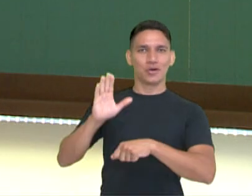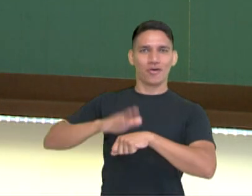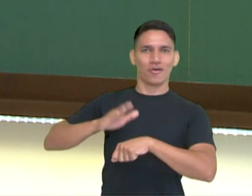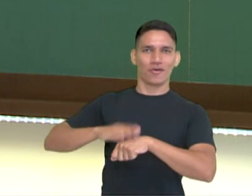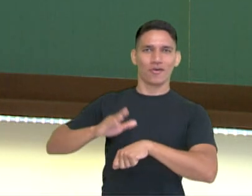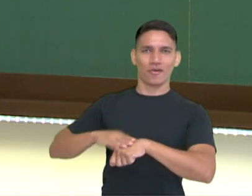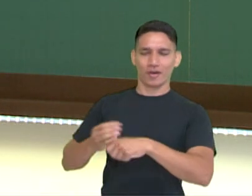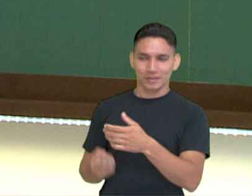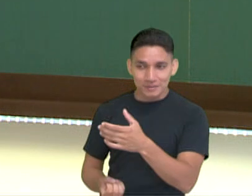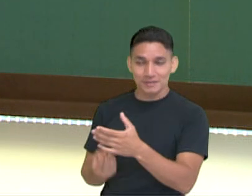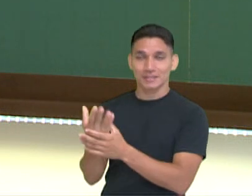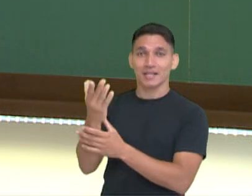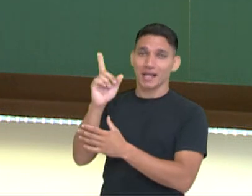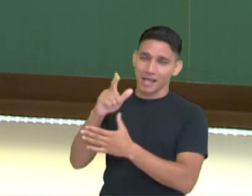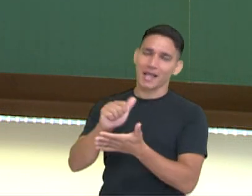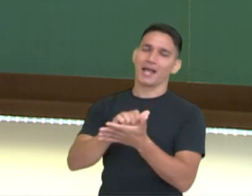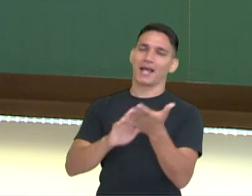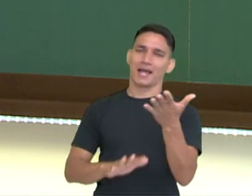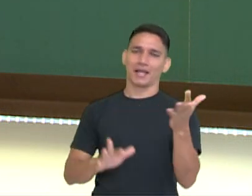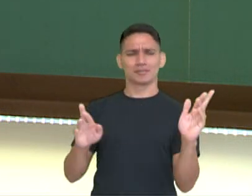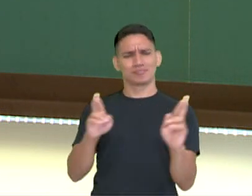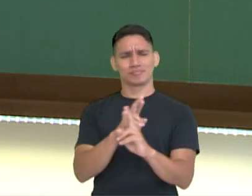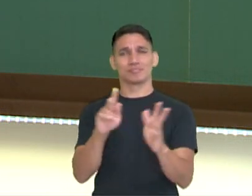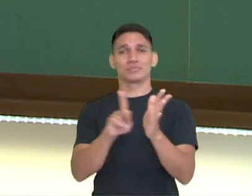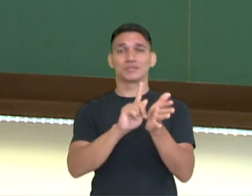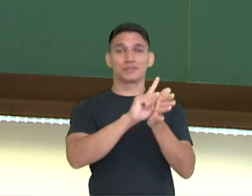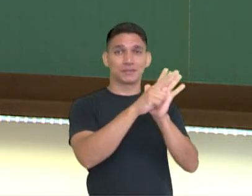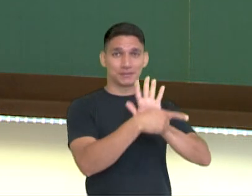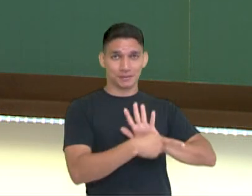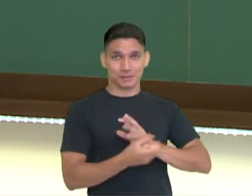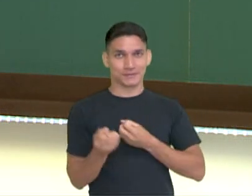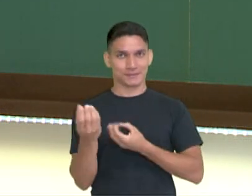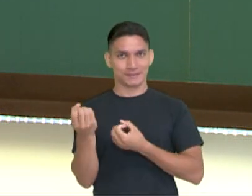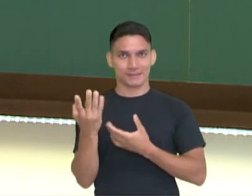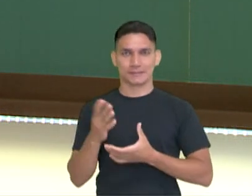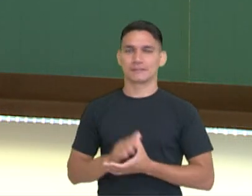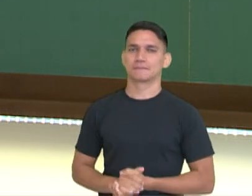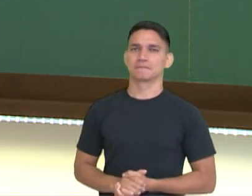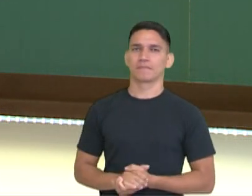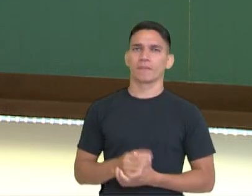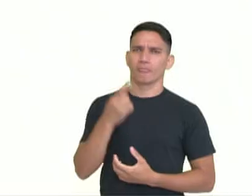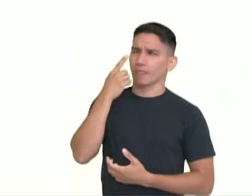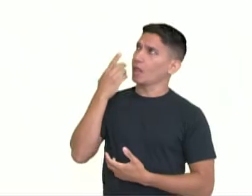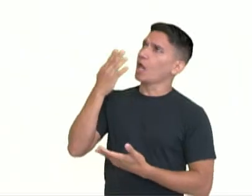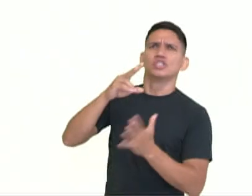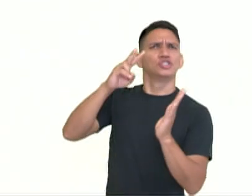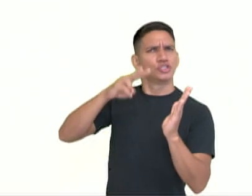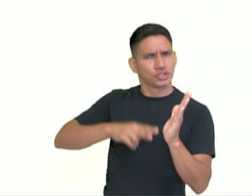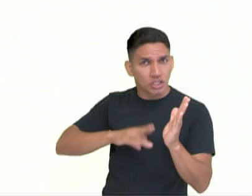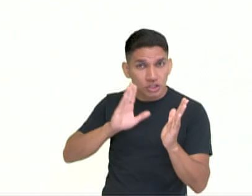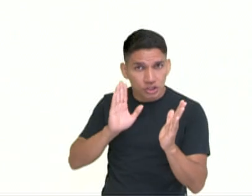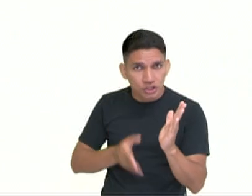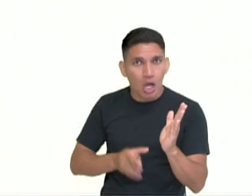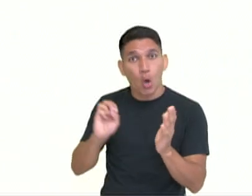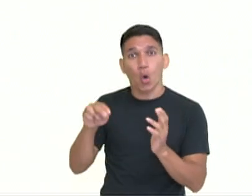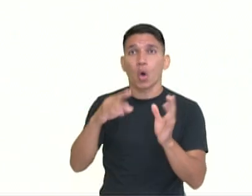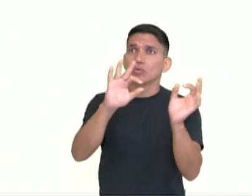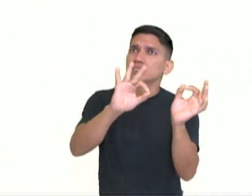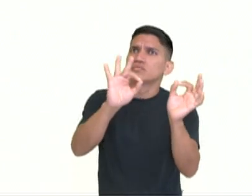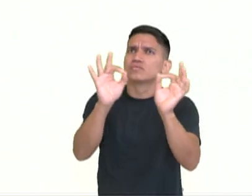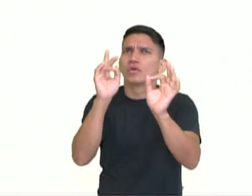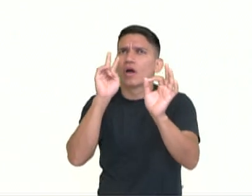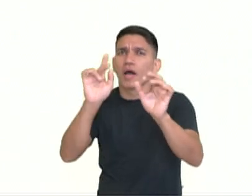produzir uma atividade relacionada ao gênero textual. Você já leu ou ouviu na televisão